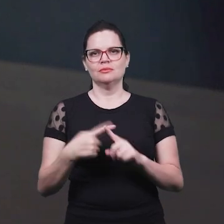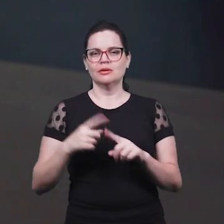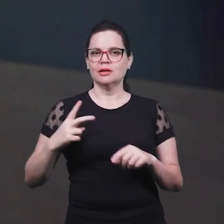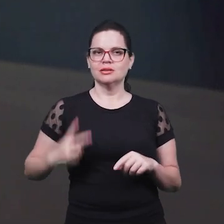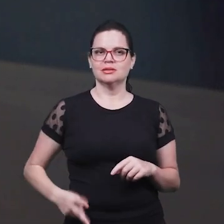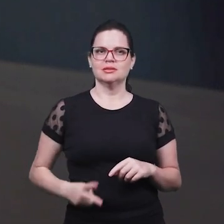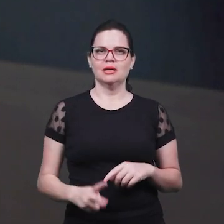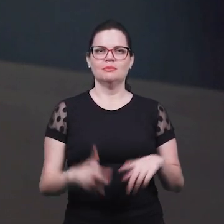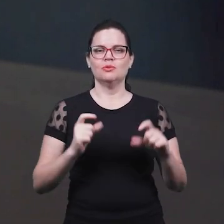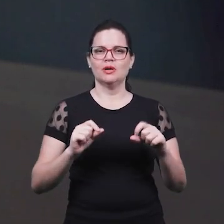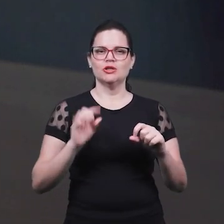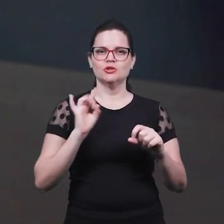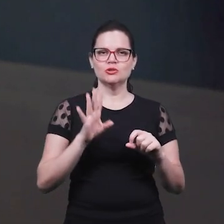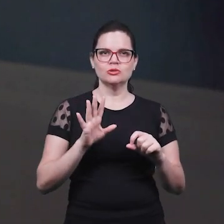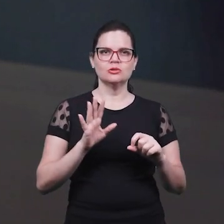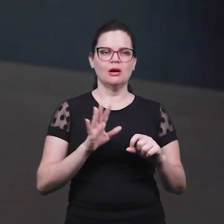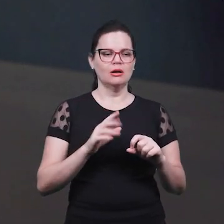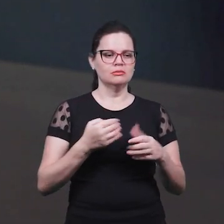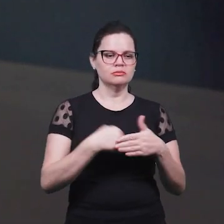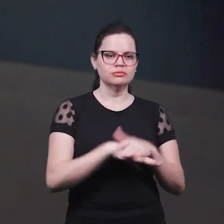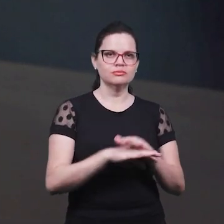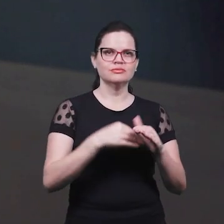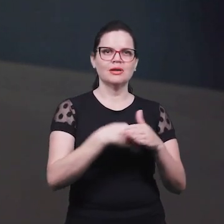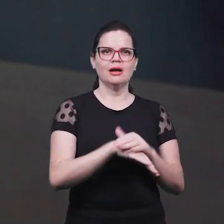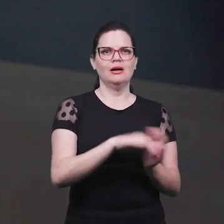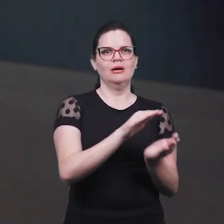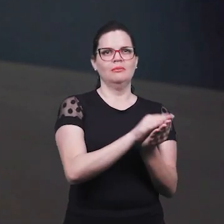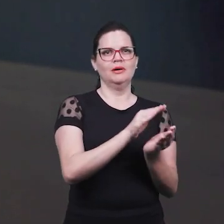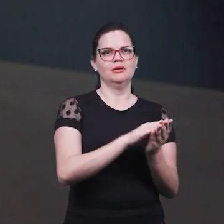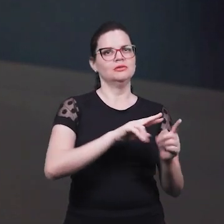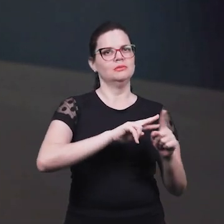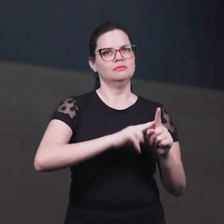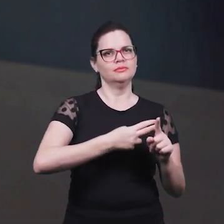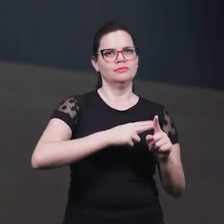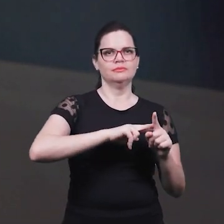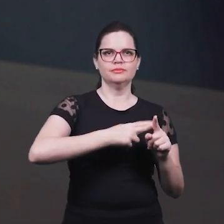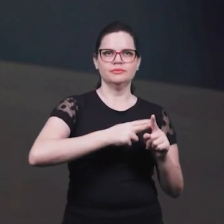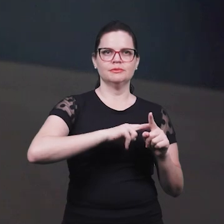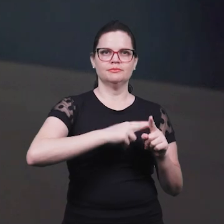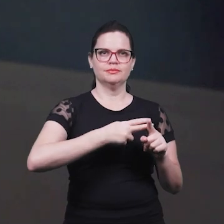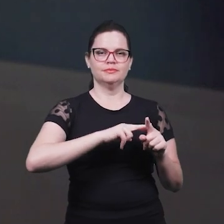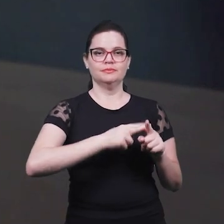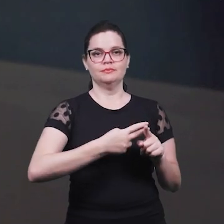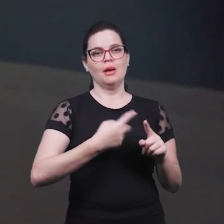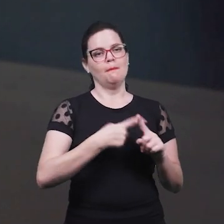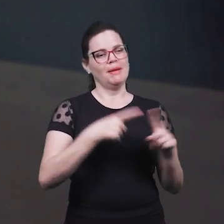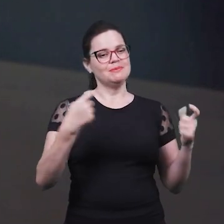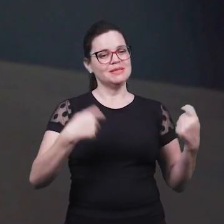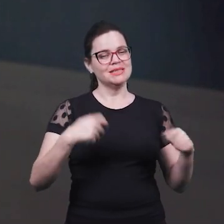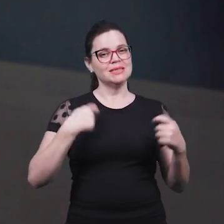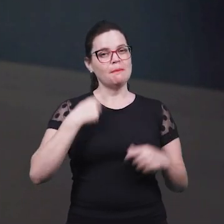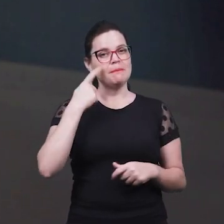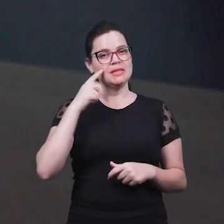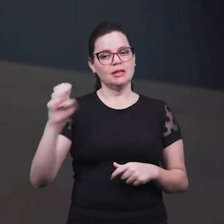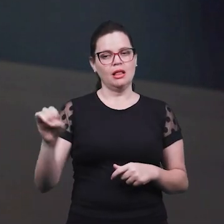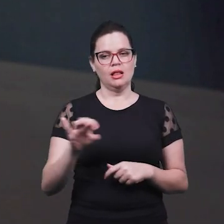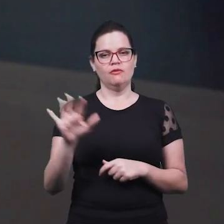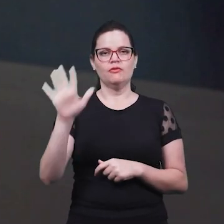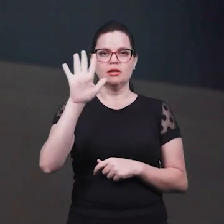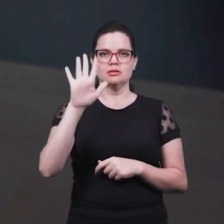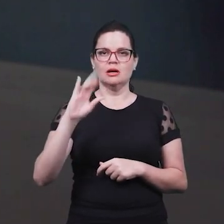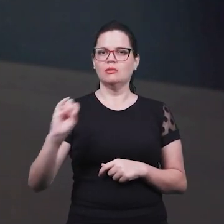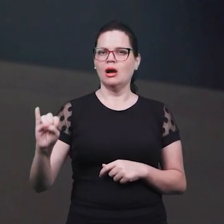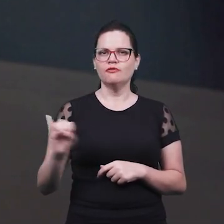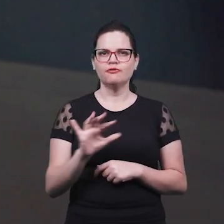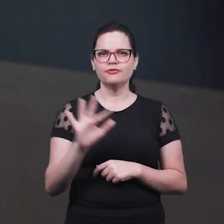olhando especificamente para o efeito, né, o peso da inflação na nossa